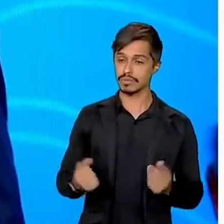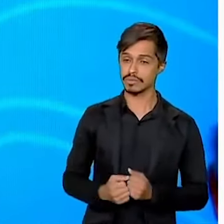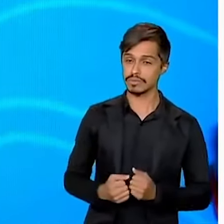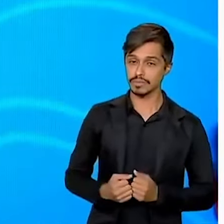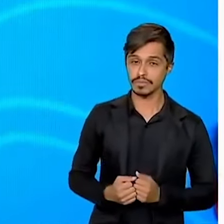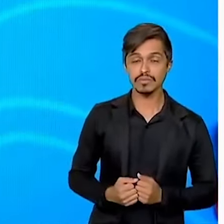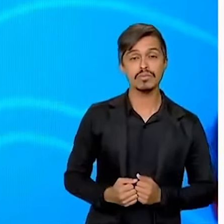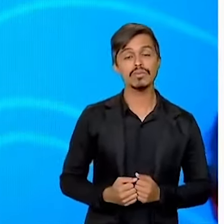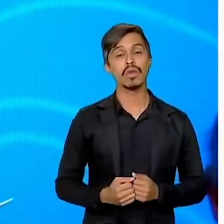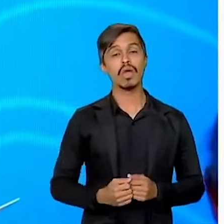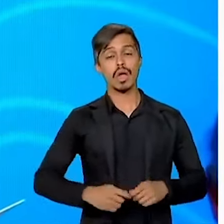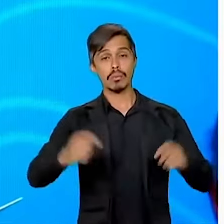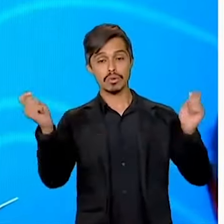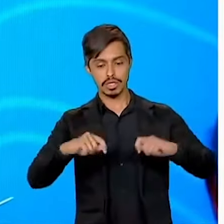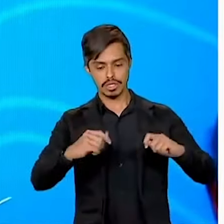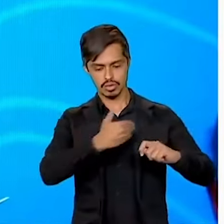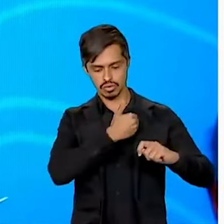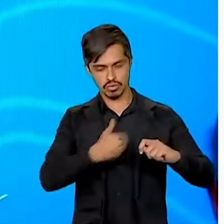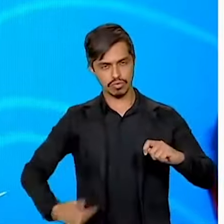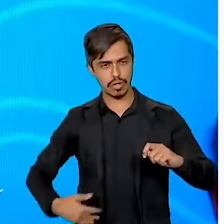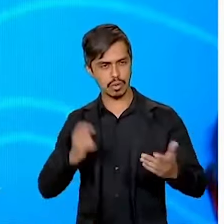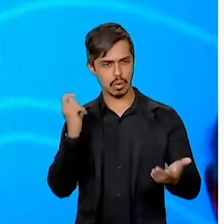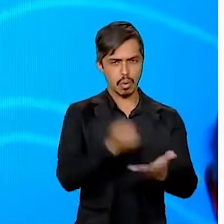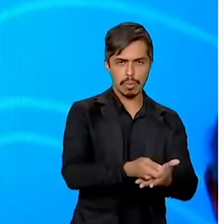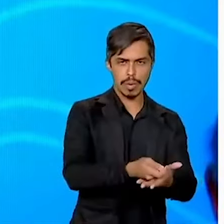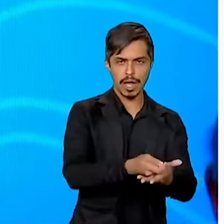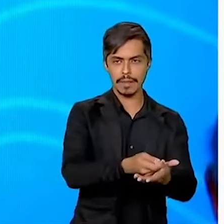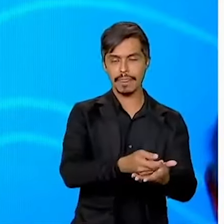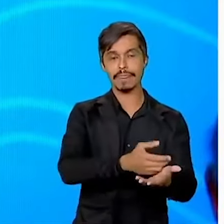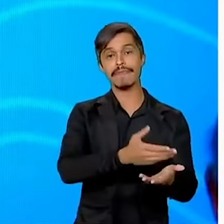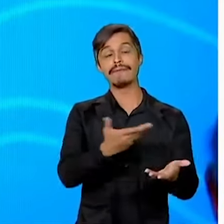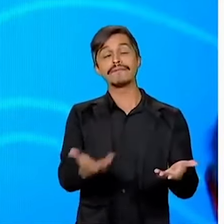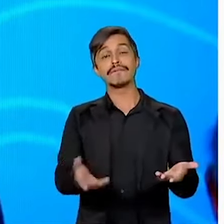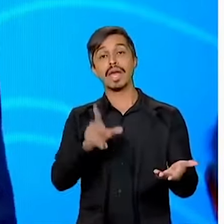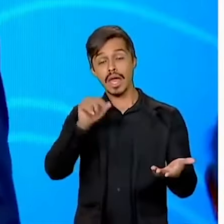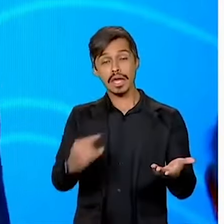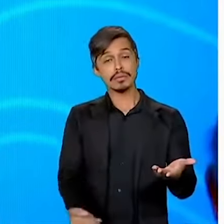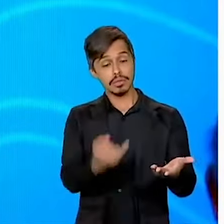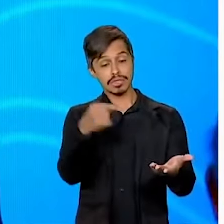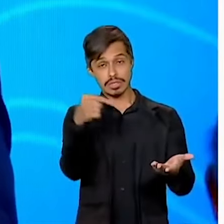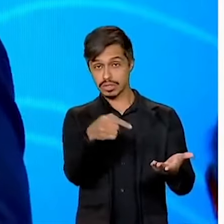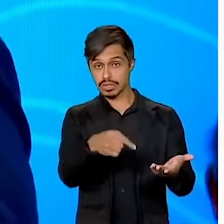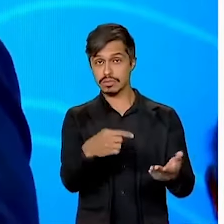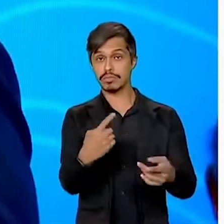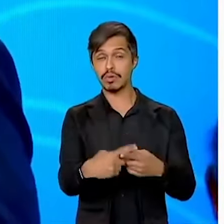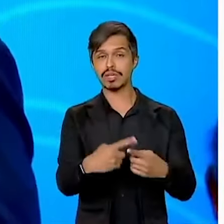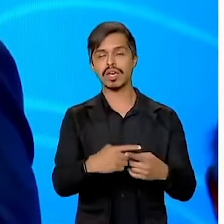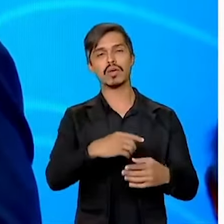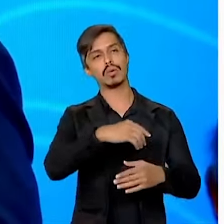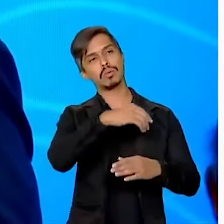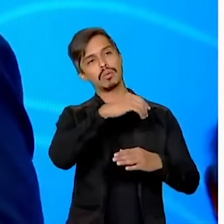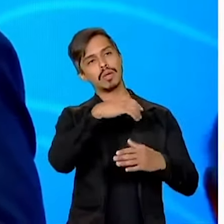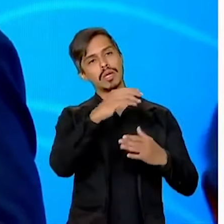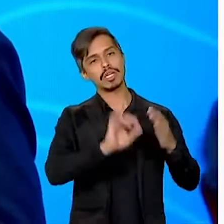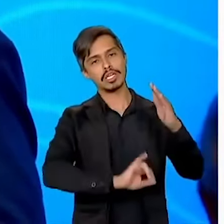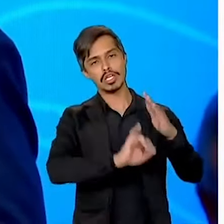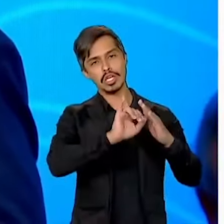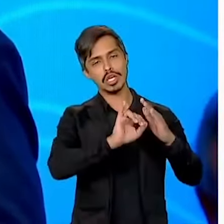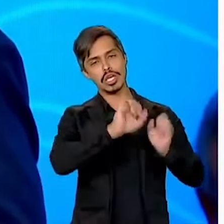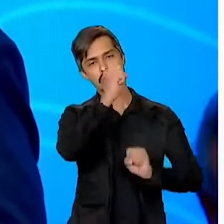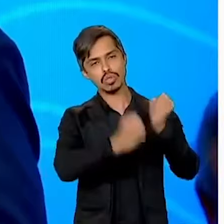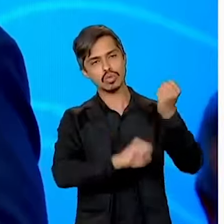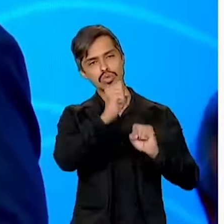O poder de compra do Estado é um fator muito importante para o desenvolvimento de indústria